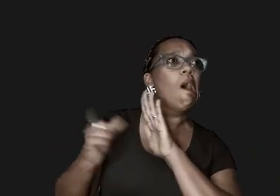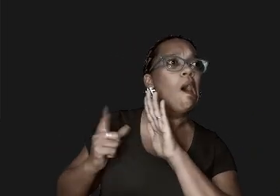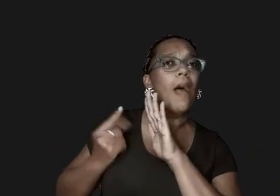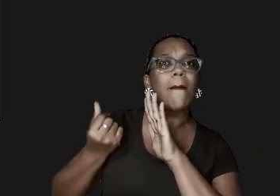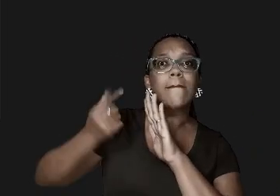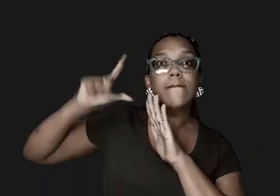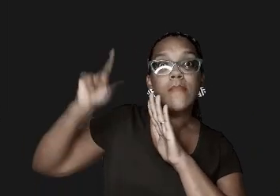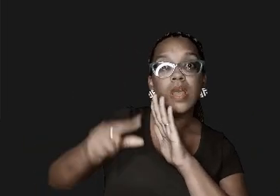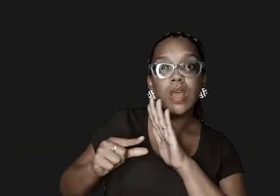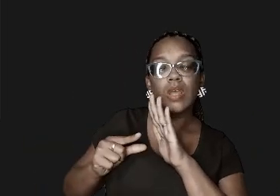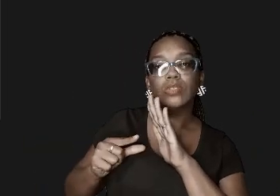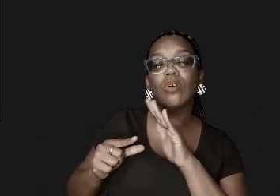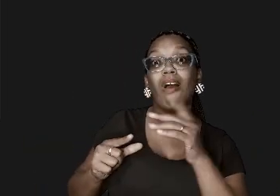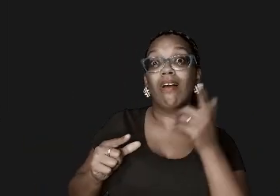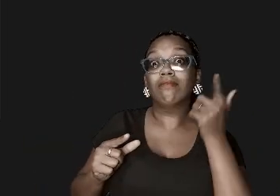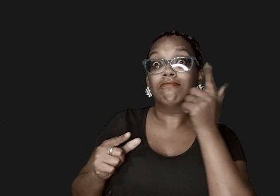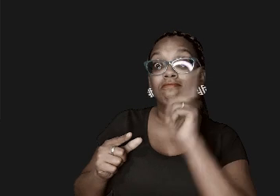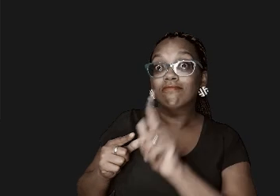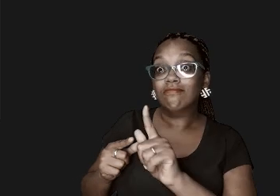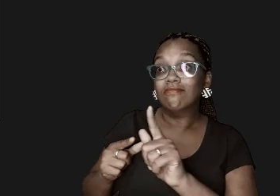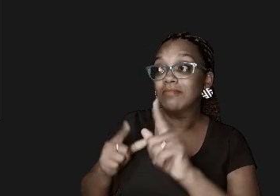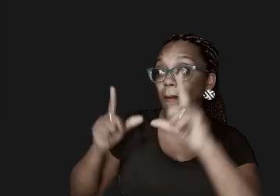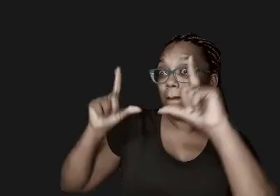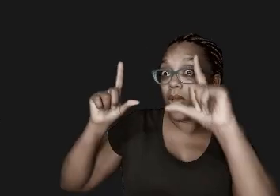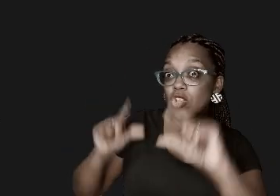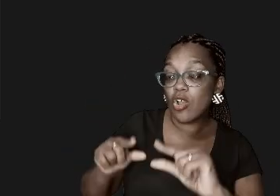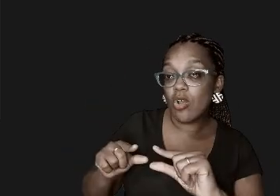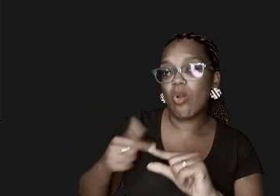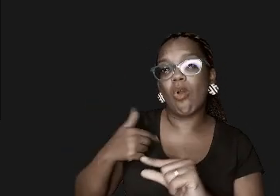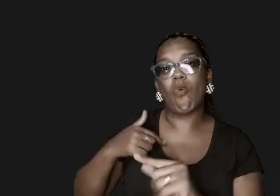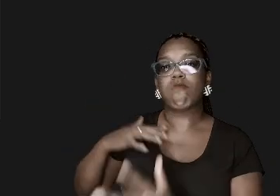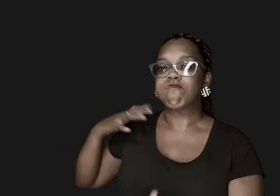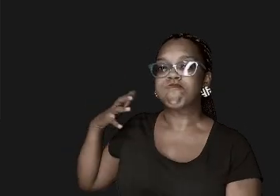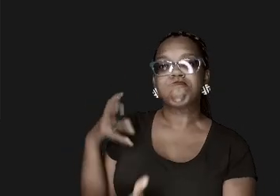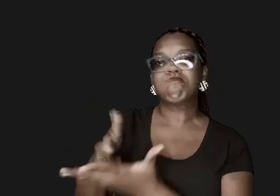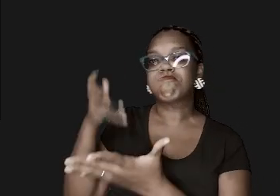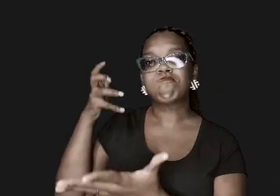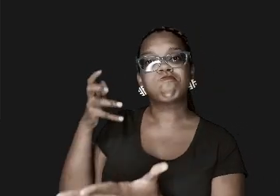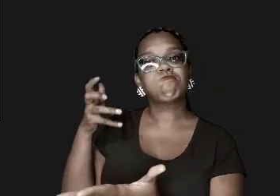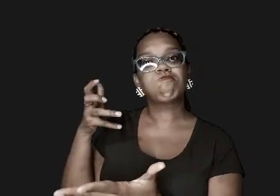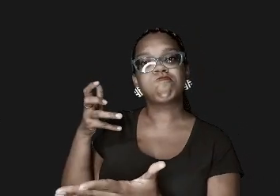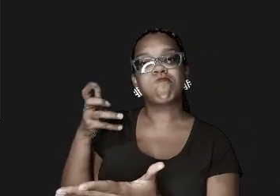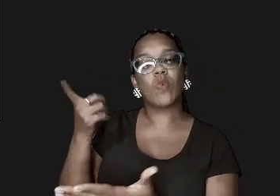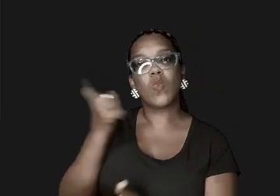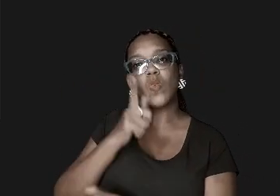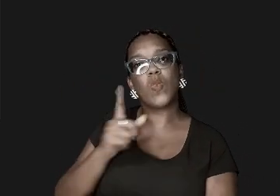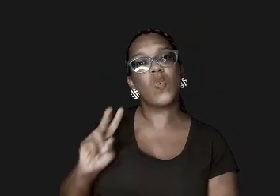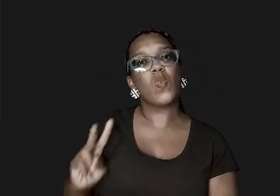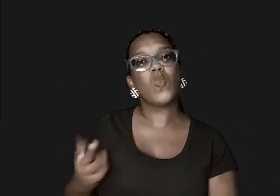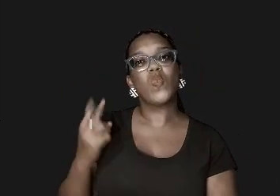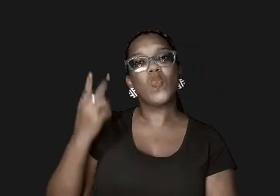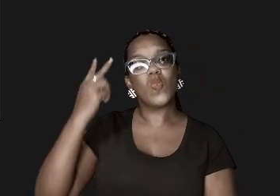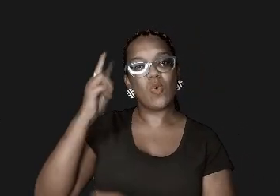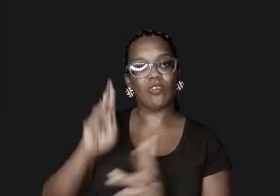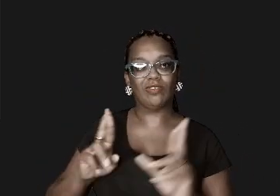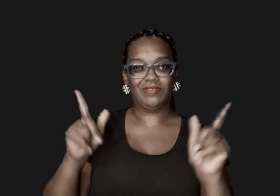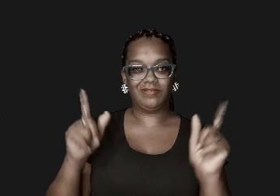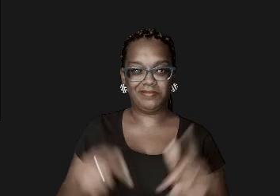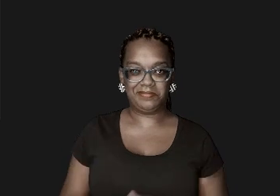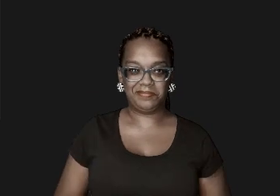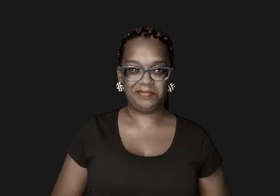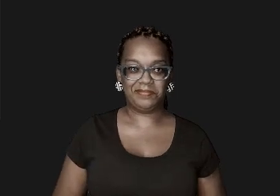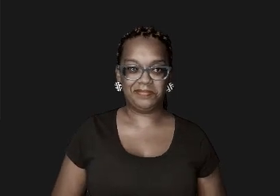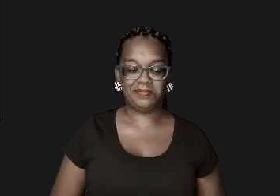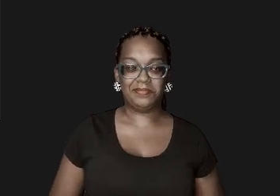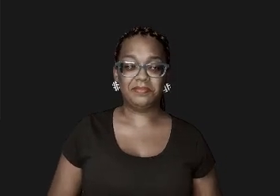é o contrário você de ser informações falsas para que as ações sejam contadas no valor menor e aí quando elas